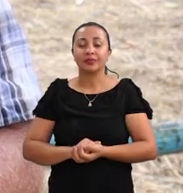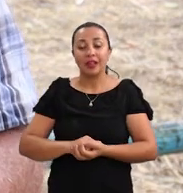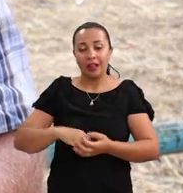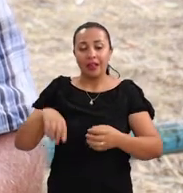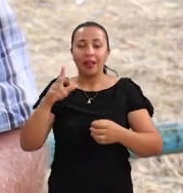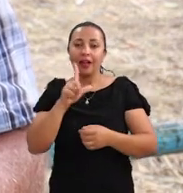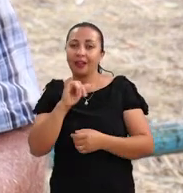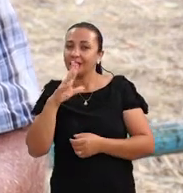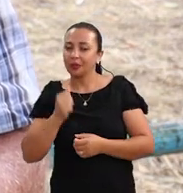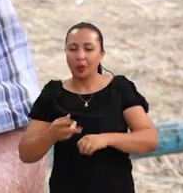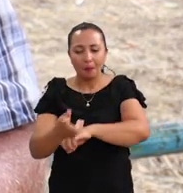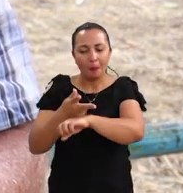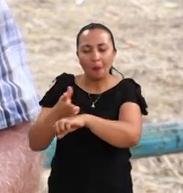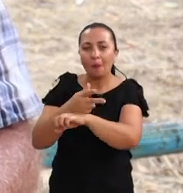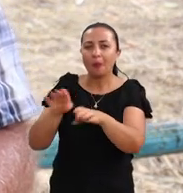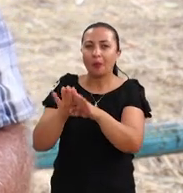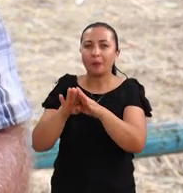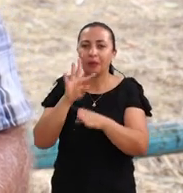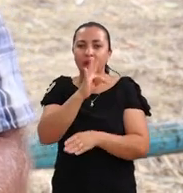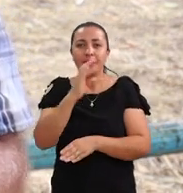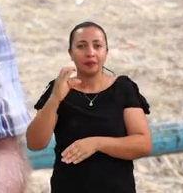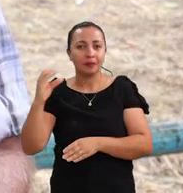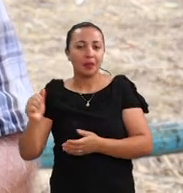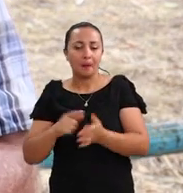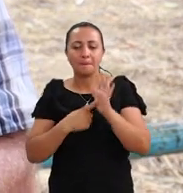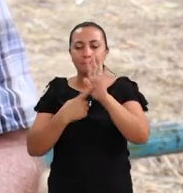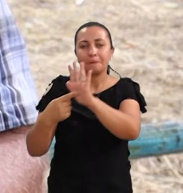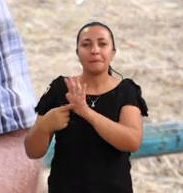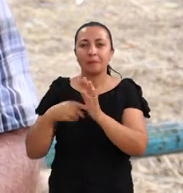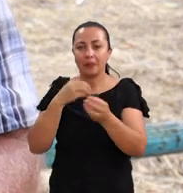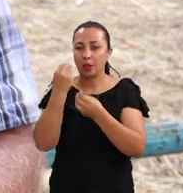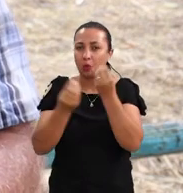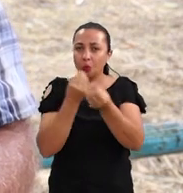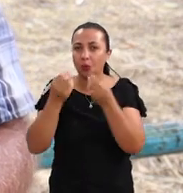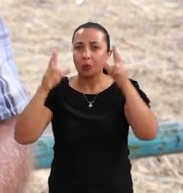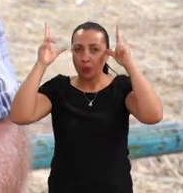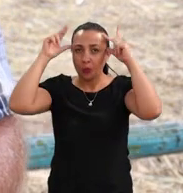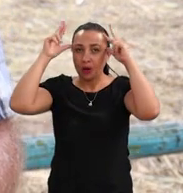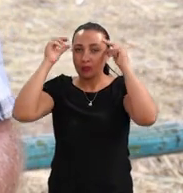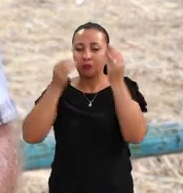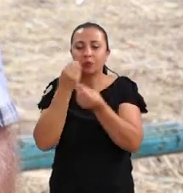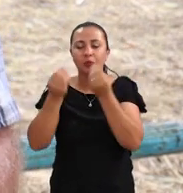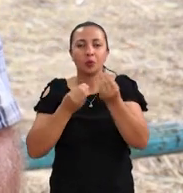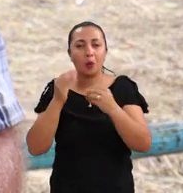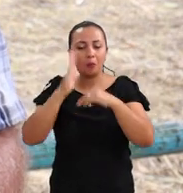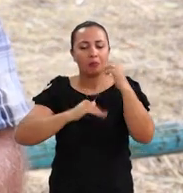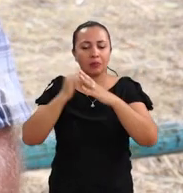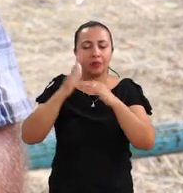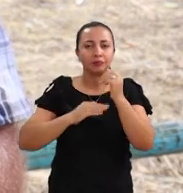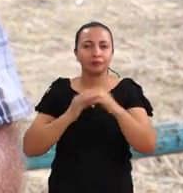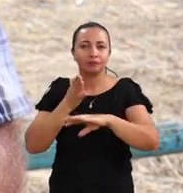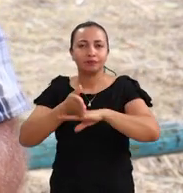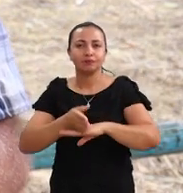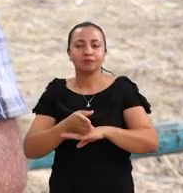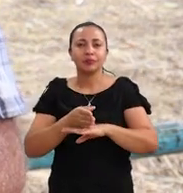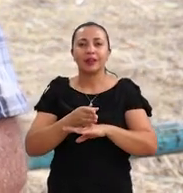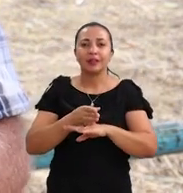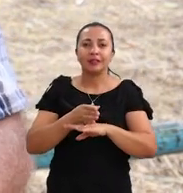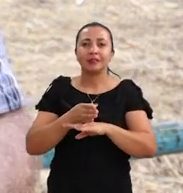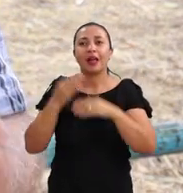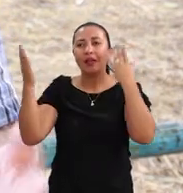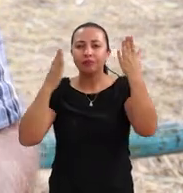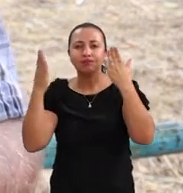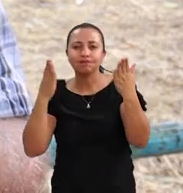a Lígia buscou, exatamente através do seu TCC, mostrar de como o cavalo, como através da prática terapêutica,